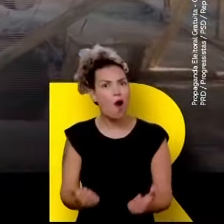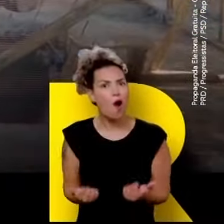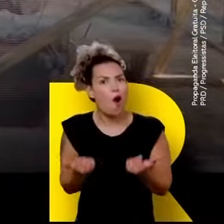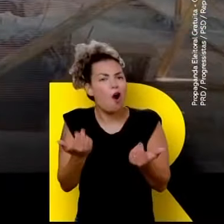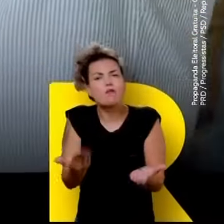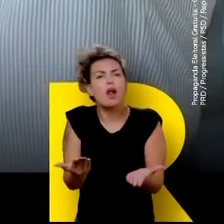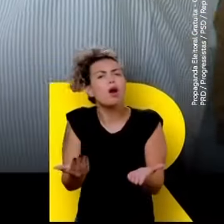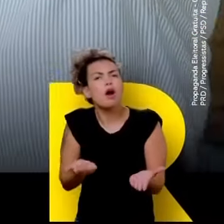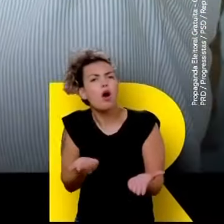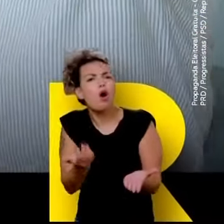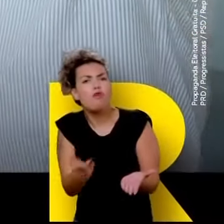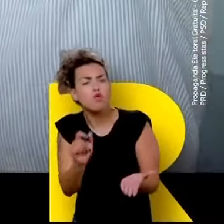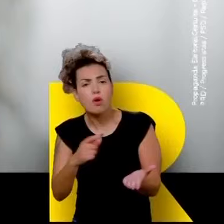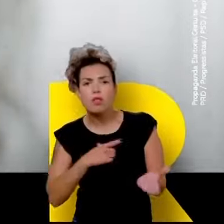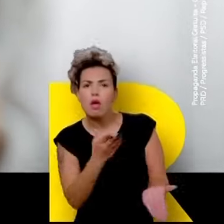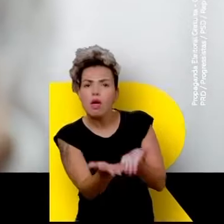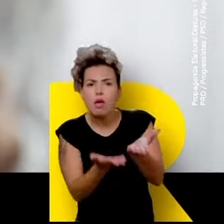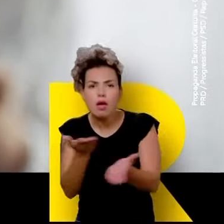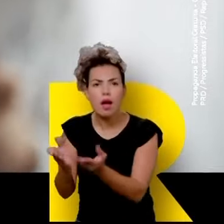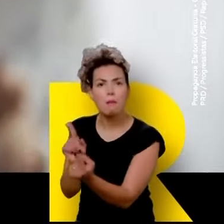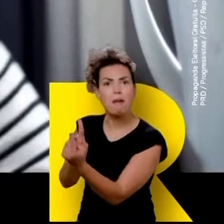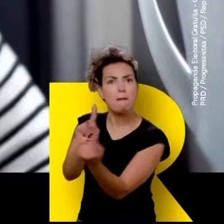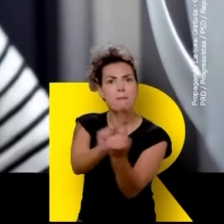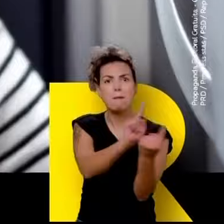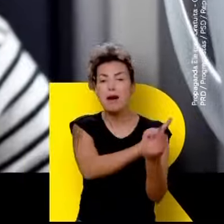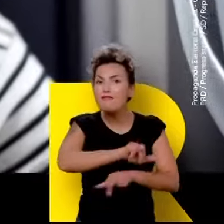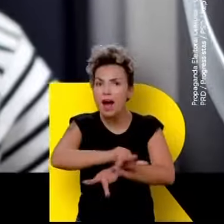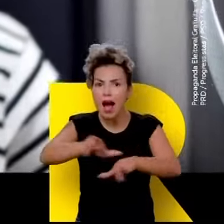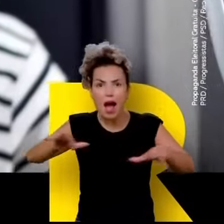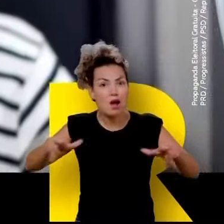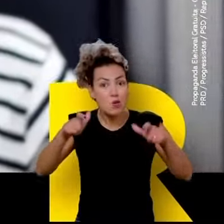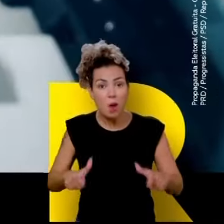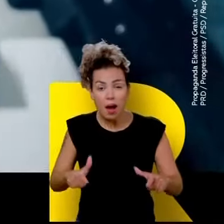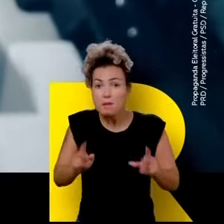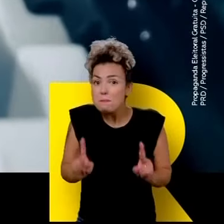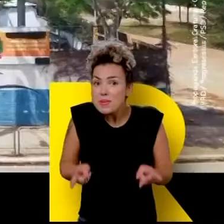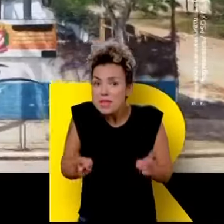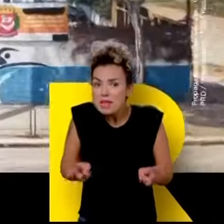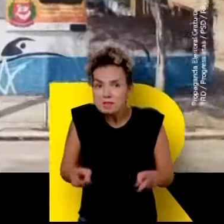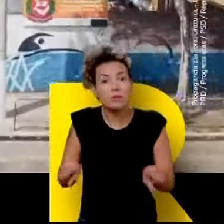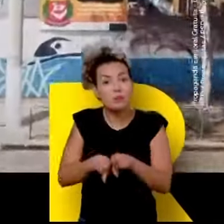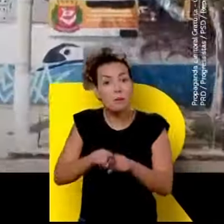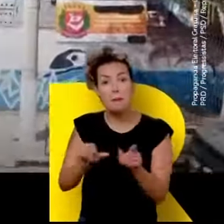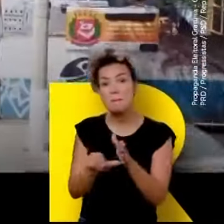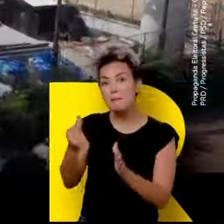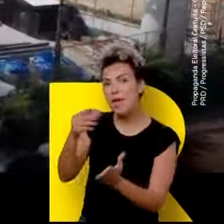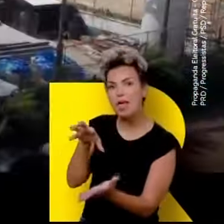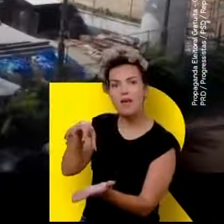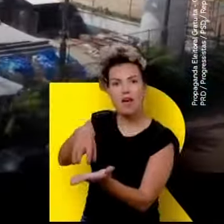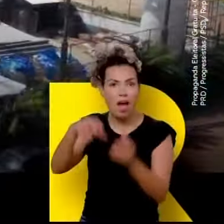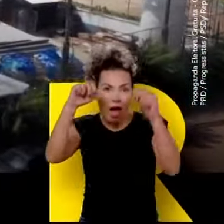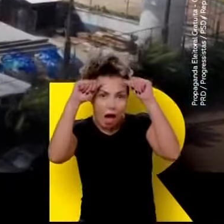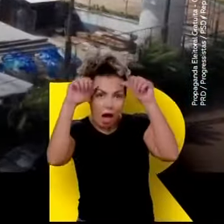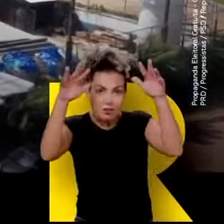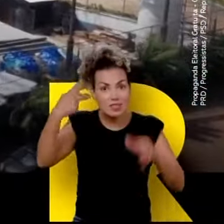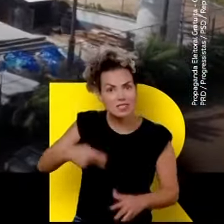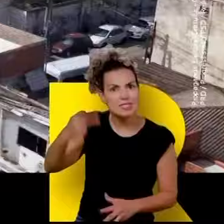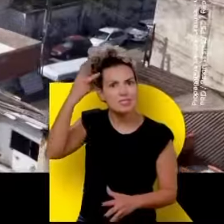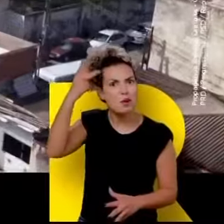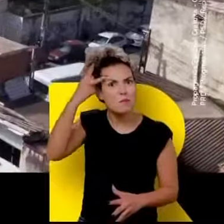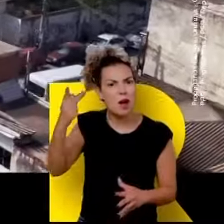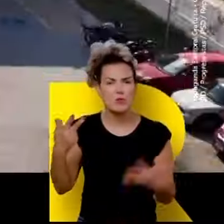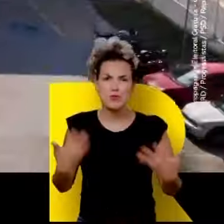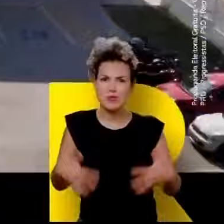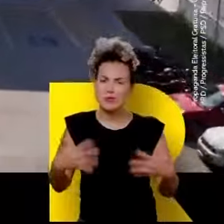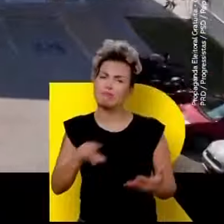de saúde da cidade, oferecendo vários serviços de saúde num único local e na entrega do primeiro centro TEA de São